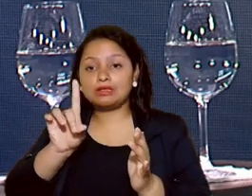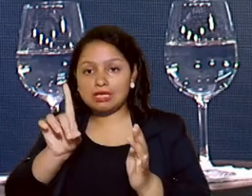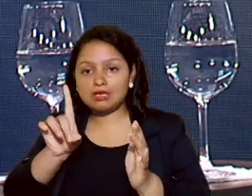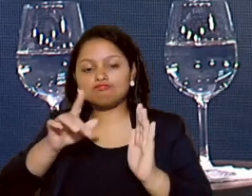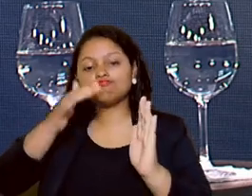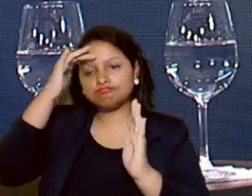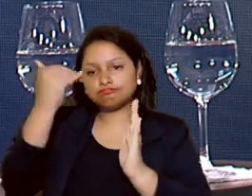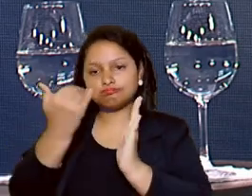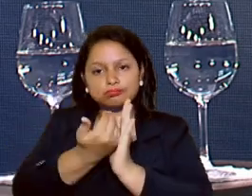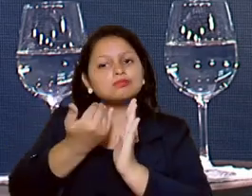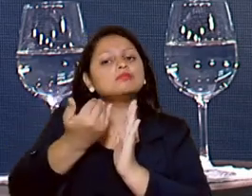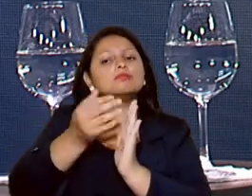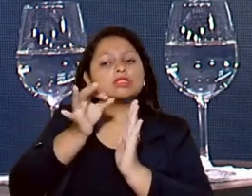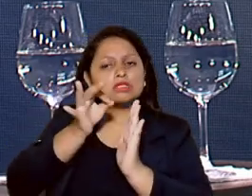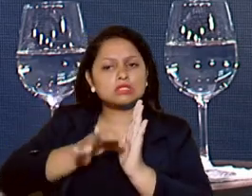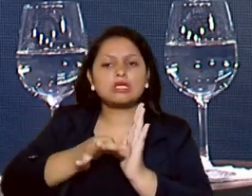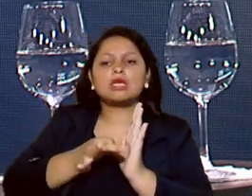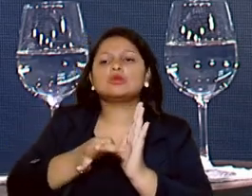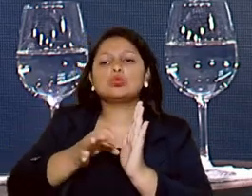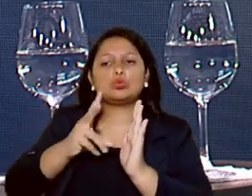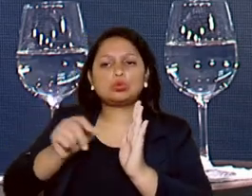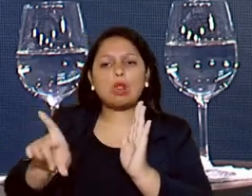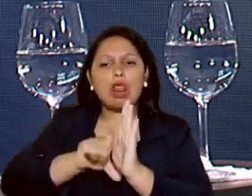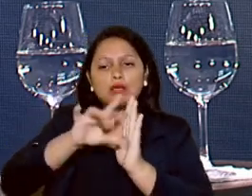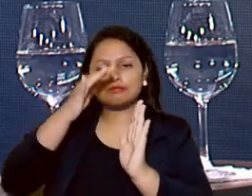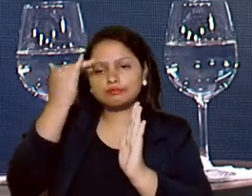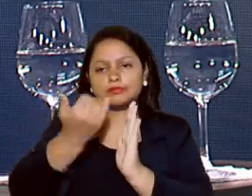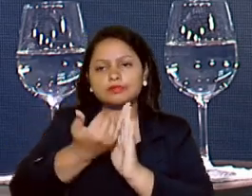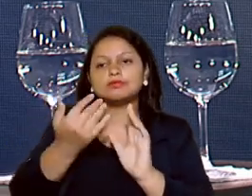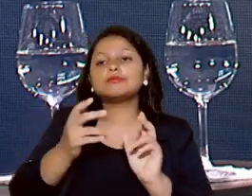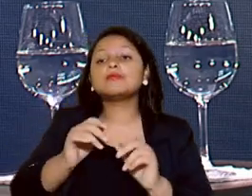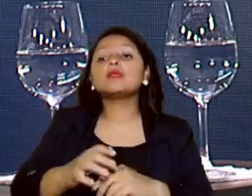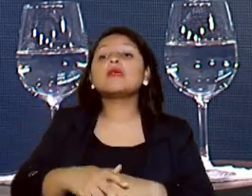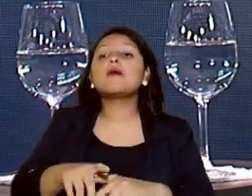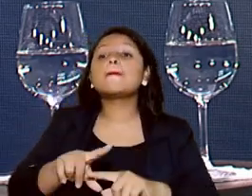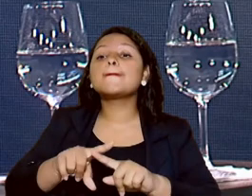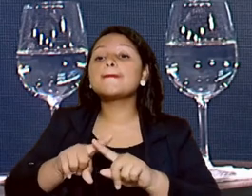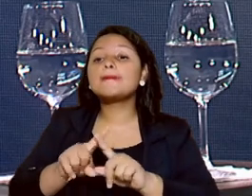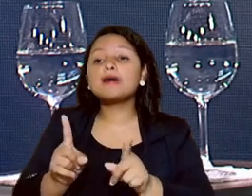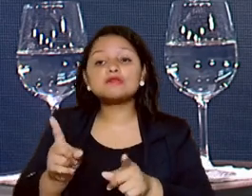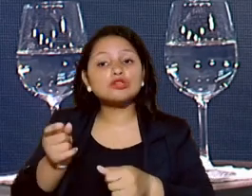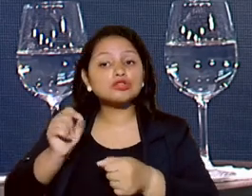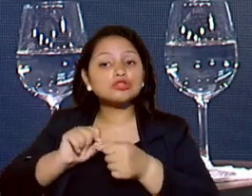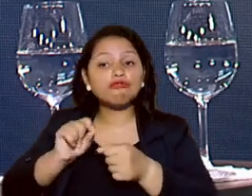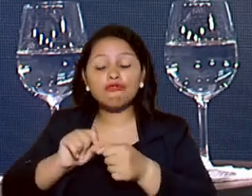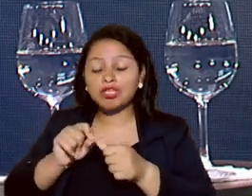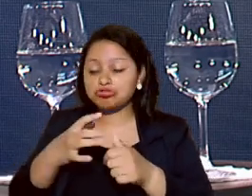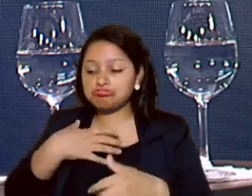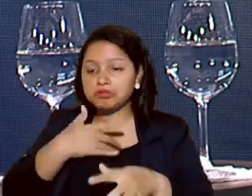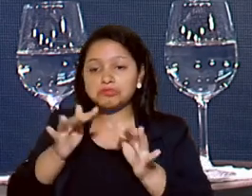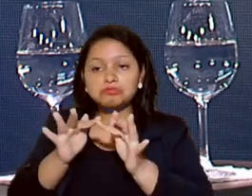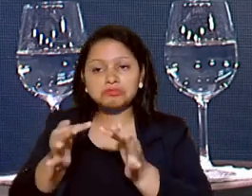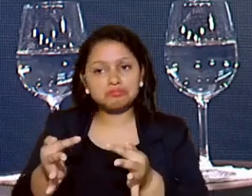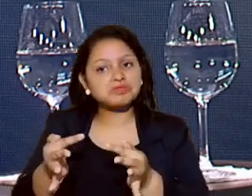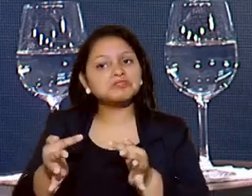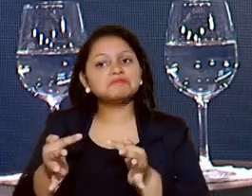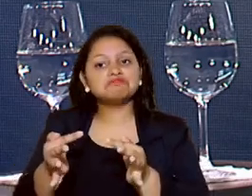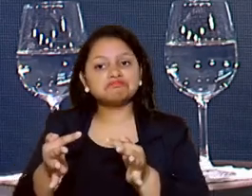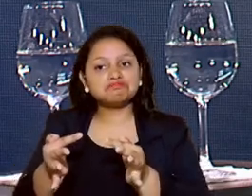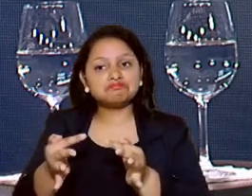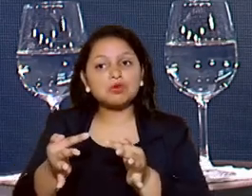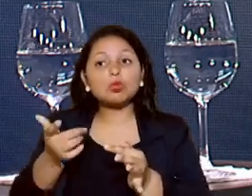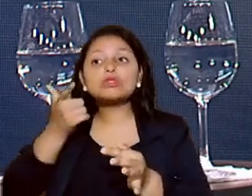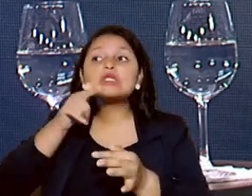as questões que estão envolvendo hoje mas isso a gente fez de forma muito muito simples chegamos nesse CPF